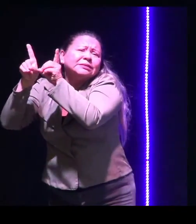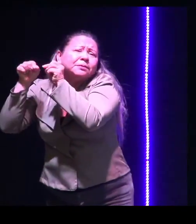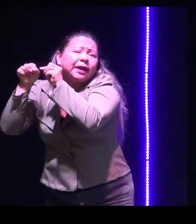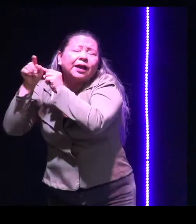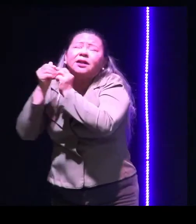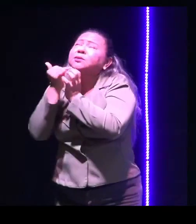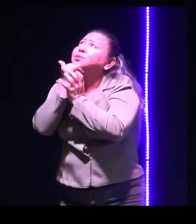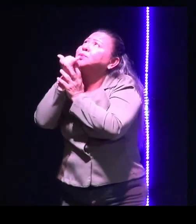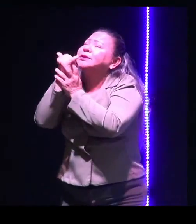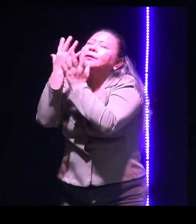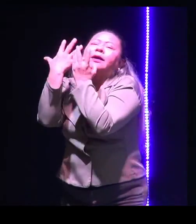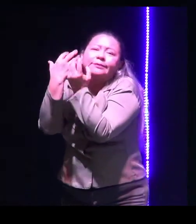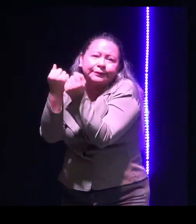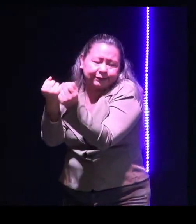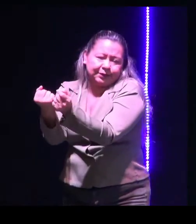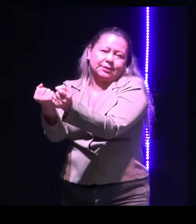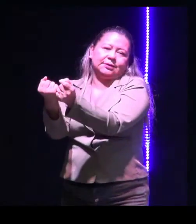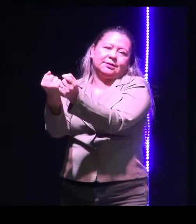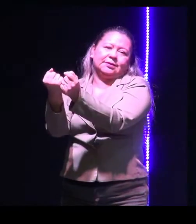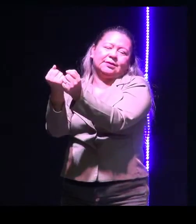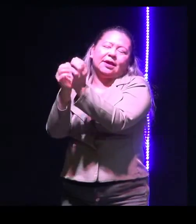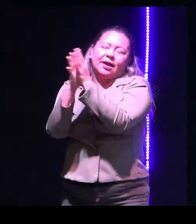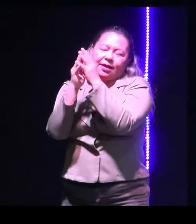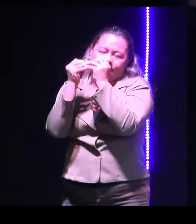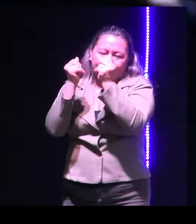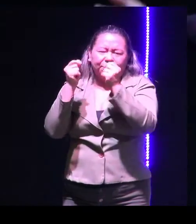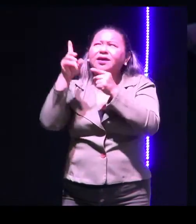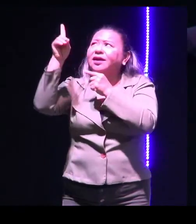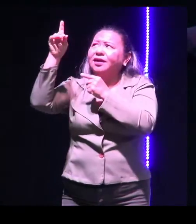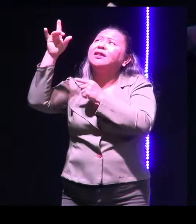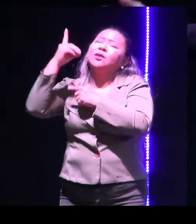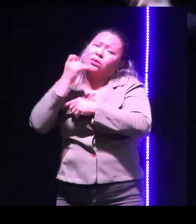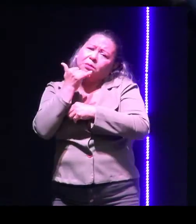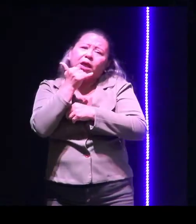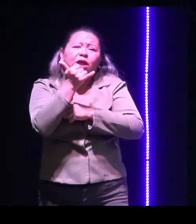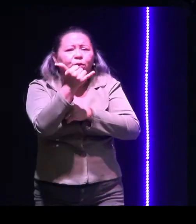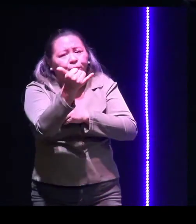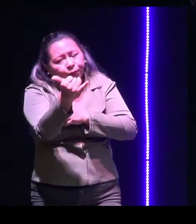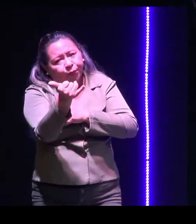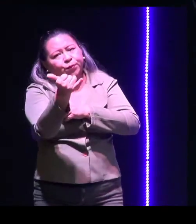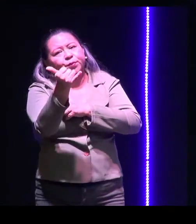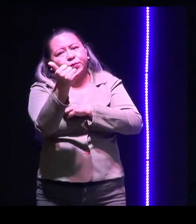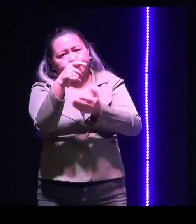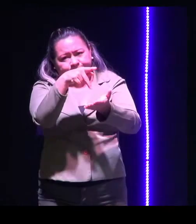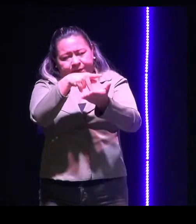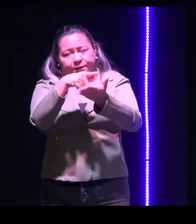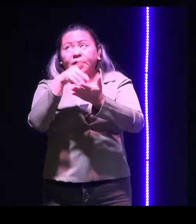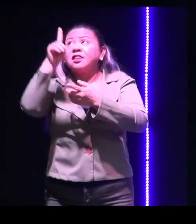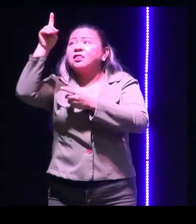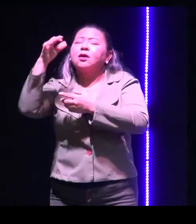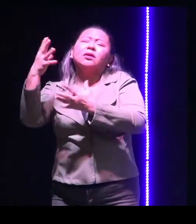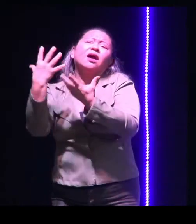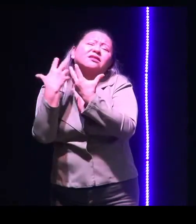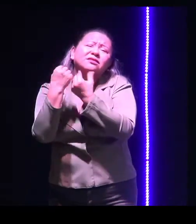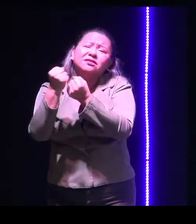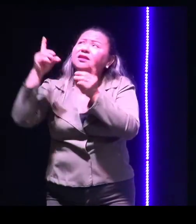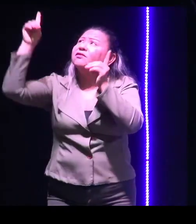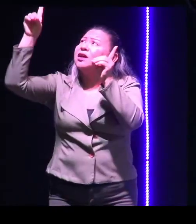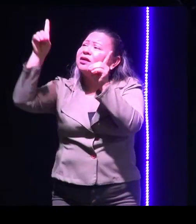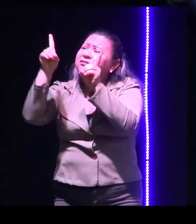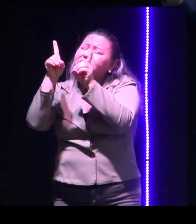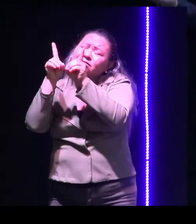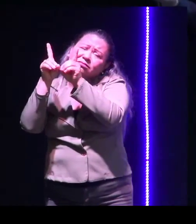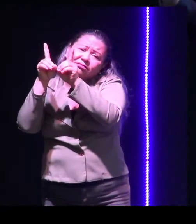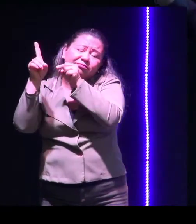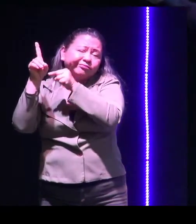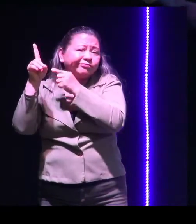perdoa e nos aceita de volta. Aleluia. Ele nos perdoa. Ele nos perdoa, Ele nos aceita. Olha o